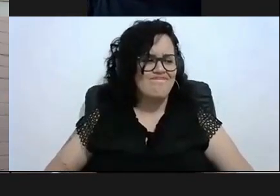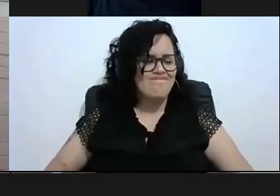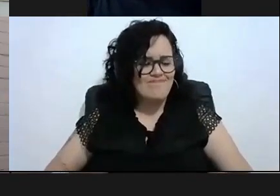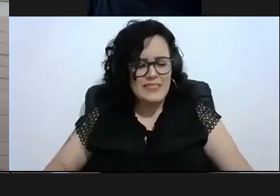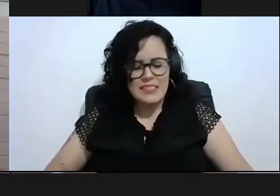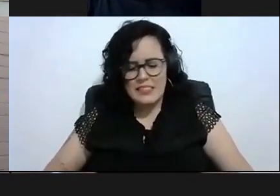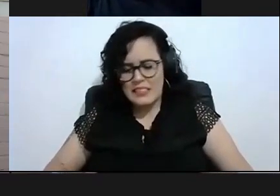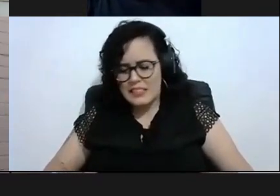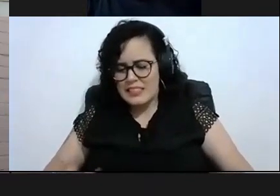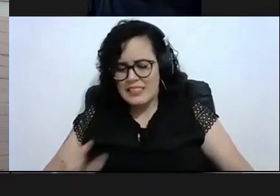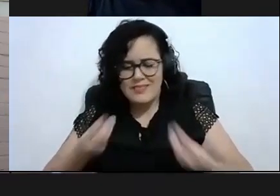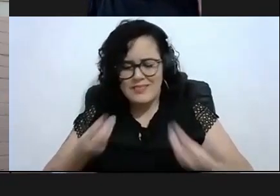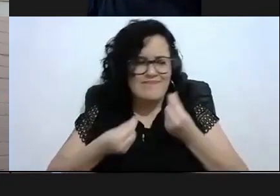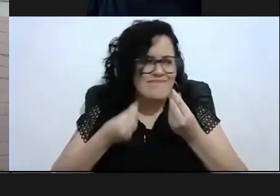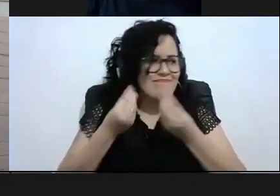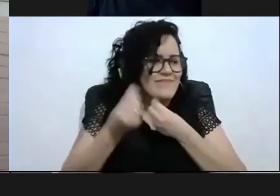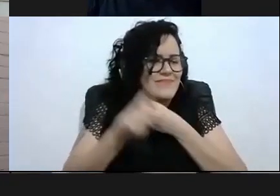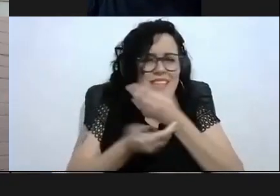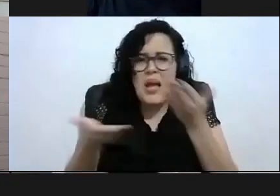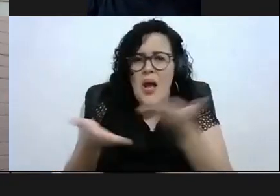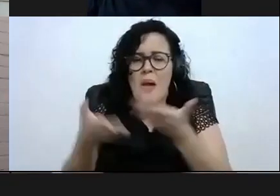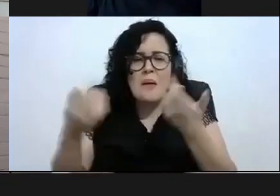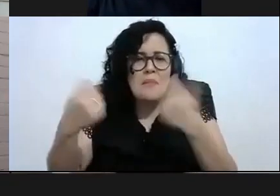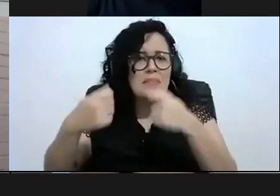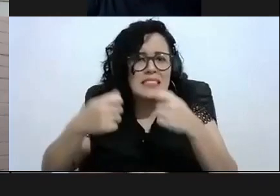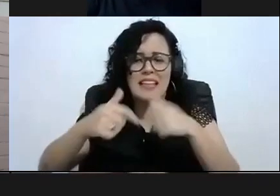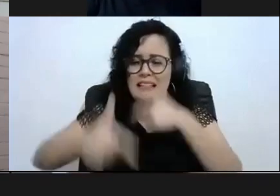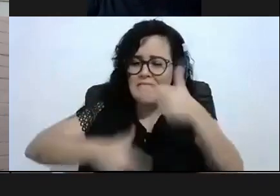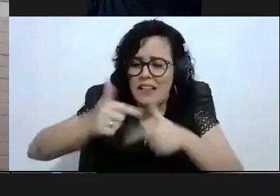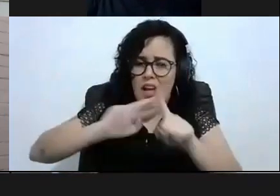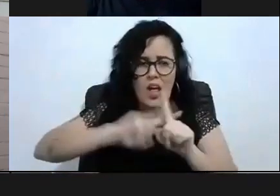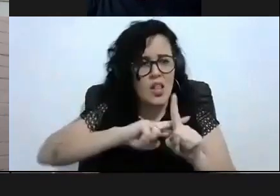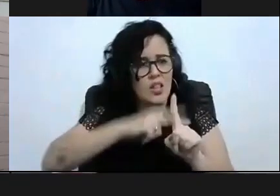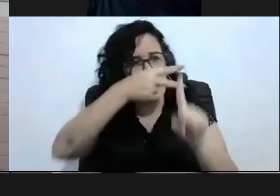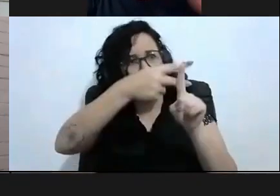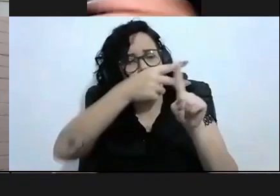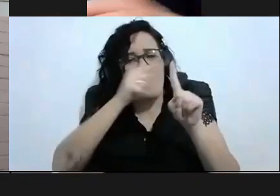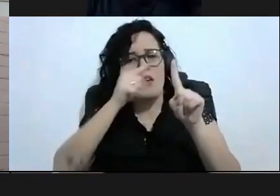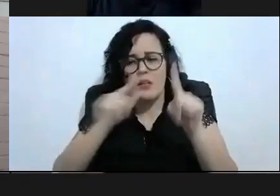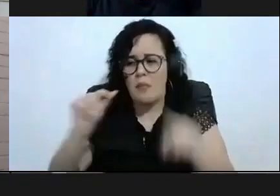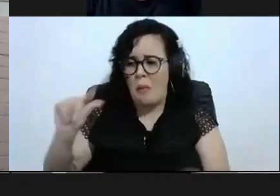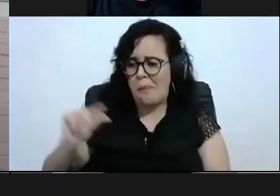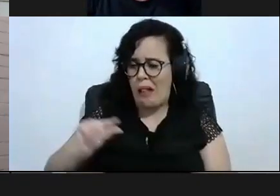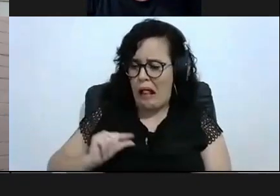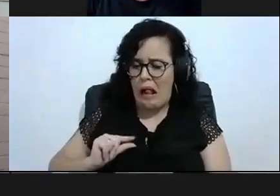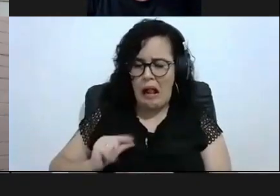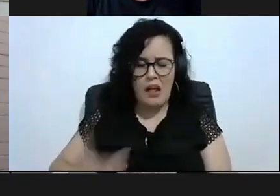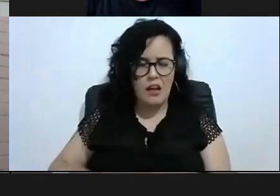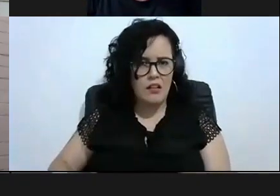você tem hoje que trabalhar o dobro para conseguir o mínimo.